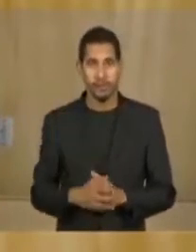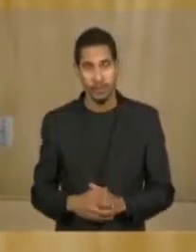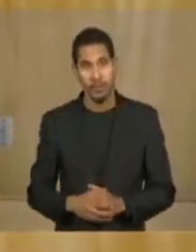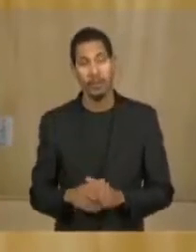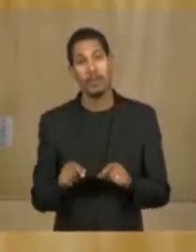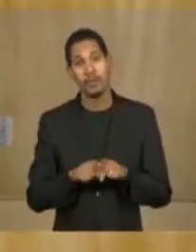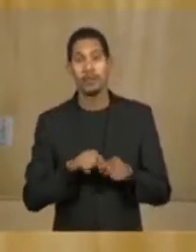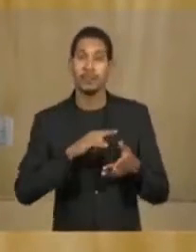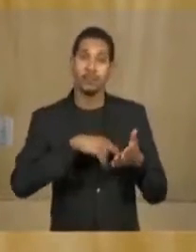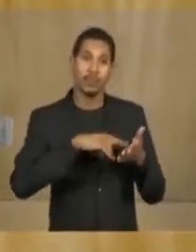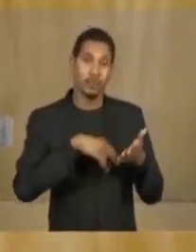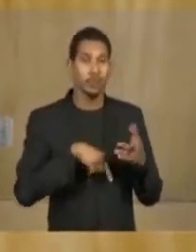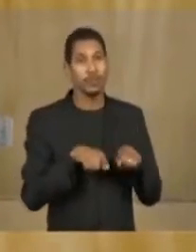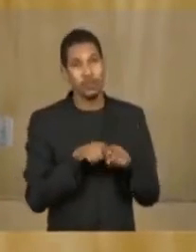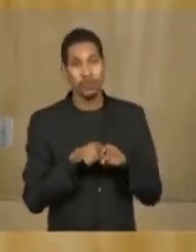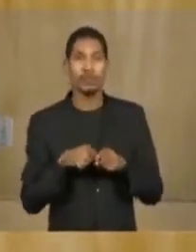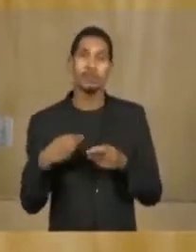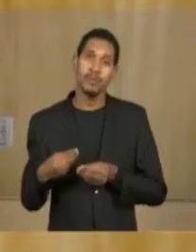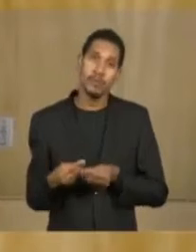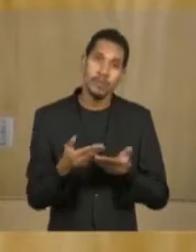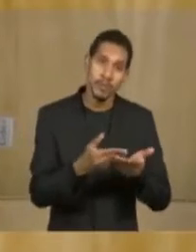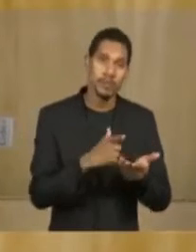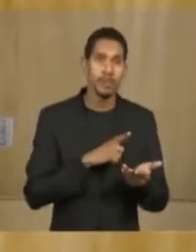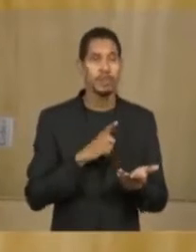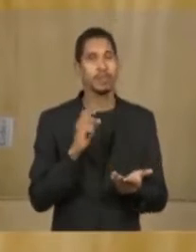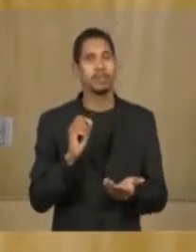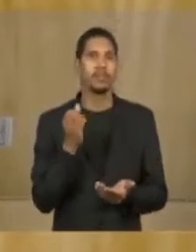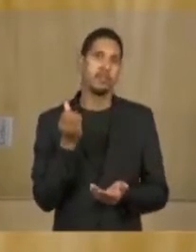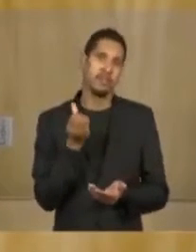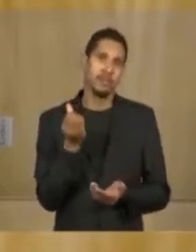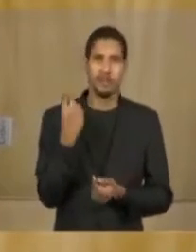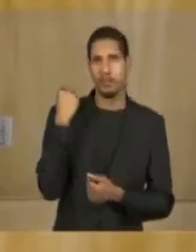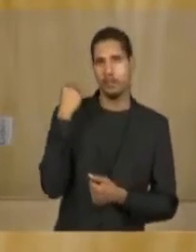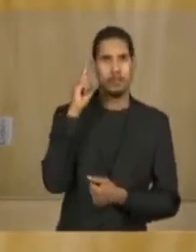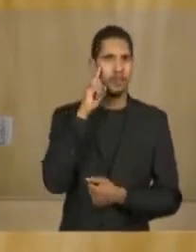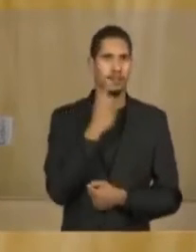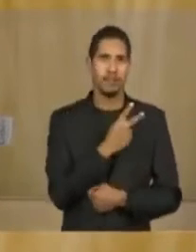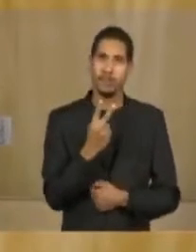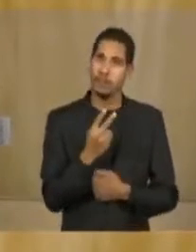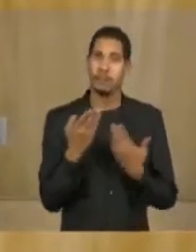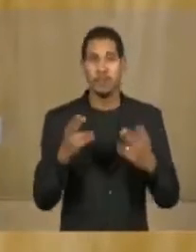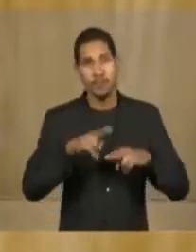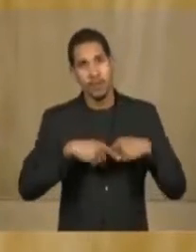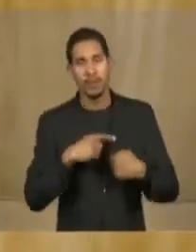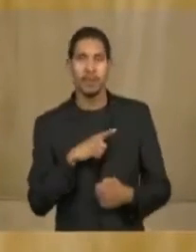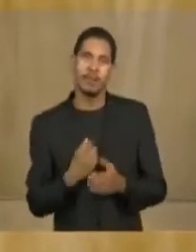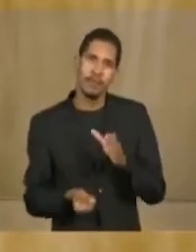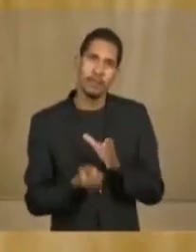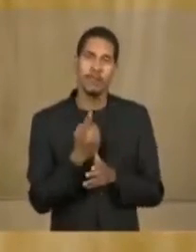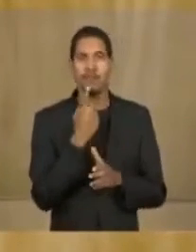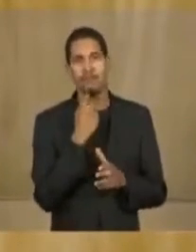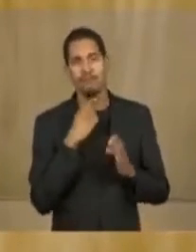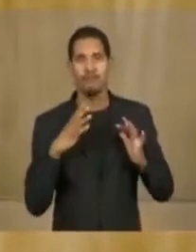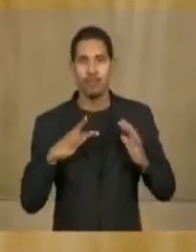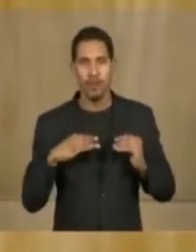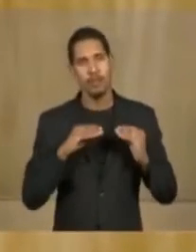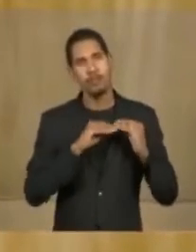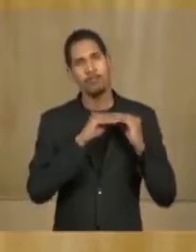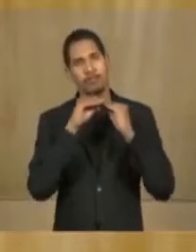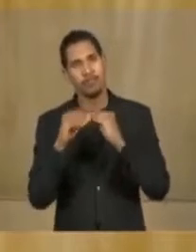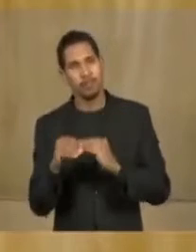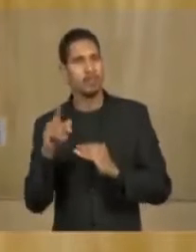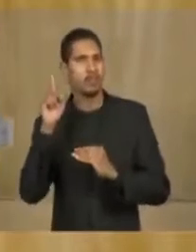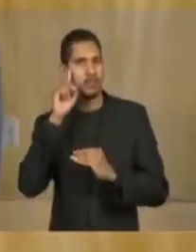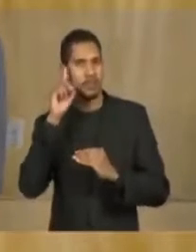de documentos se encerraria na sexta-feira, dia 22. Mas, em função do feriado, o prazo foi prorrogado,